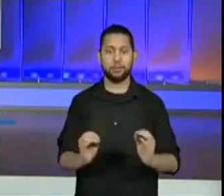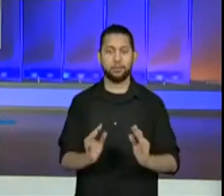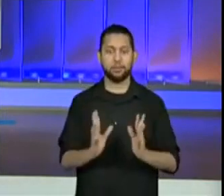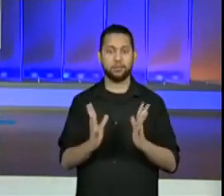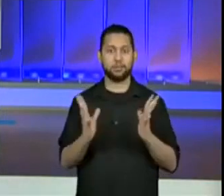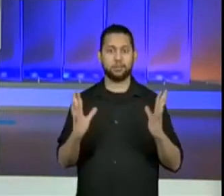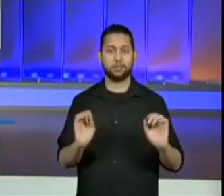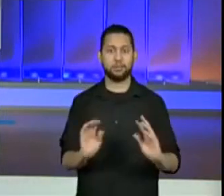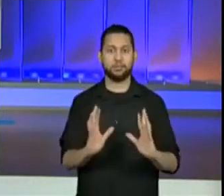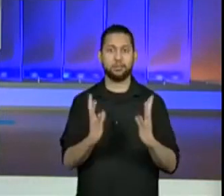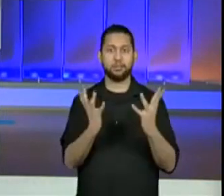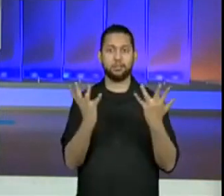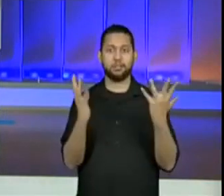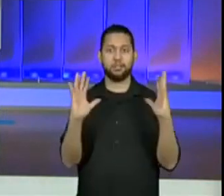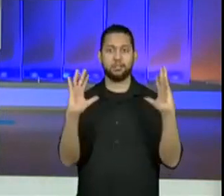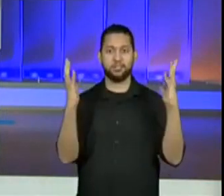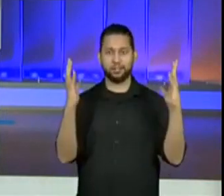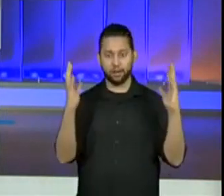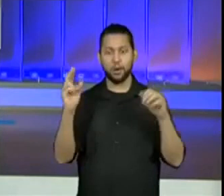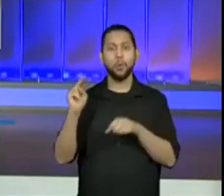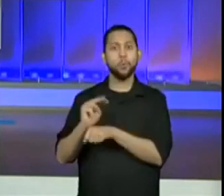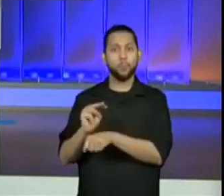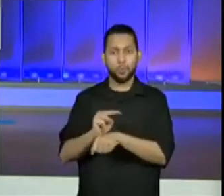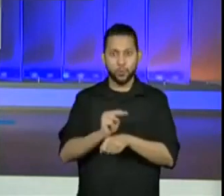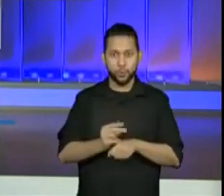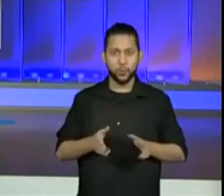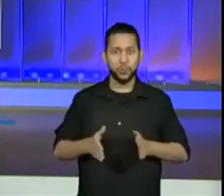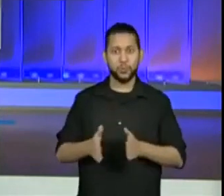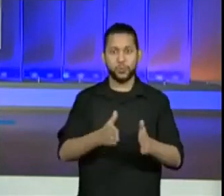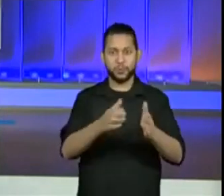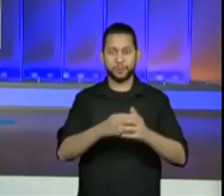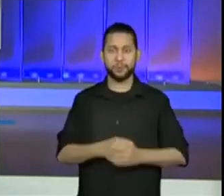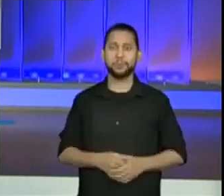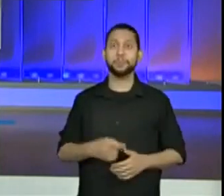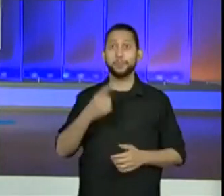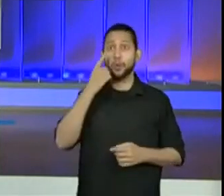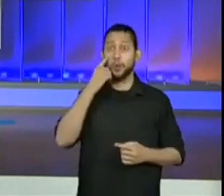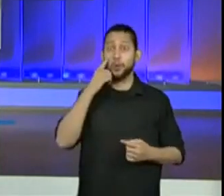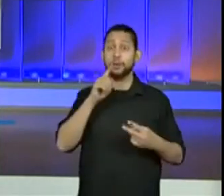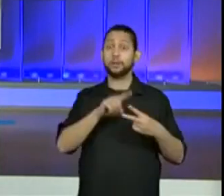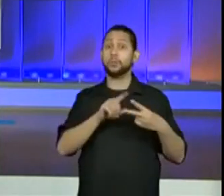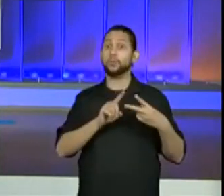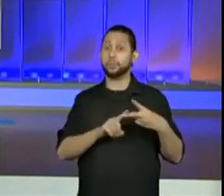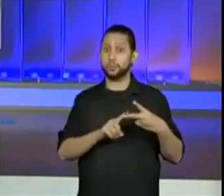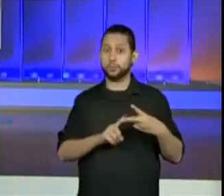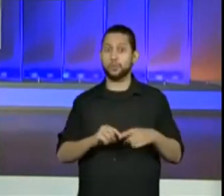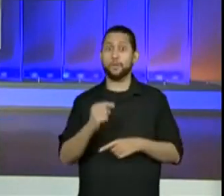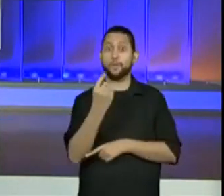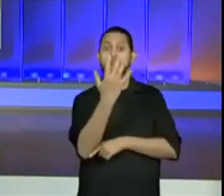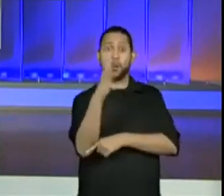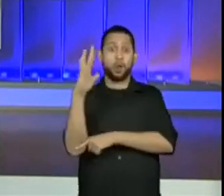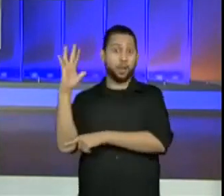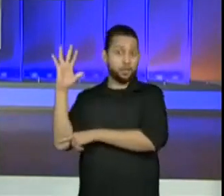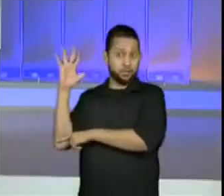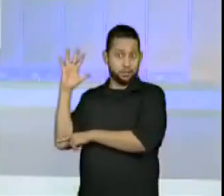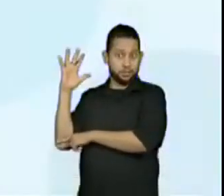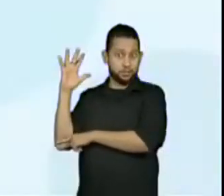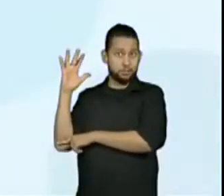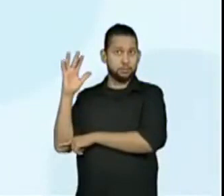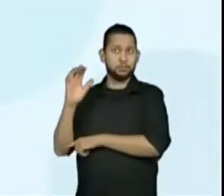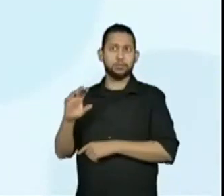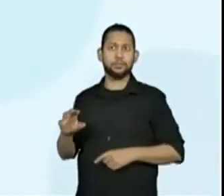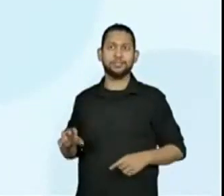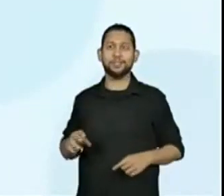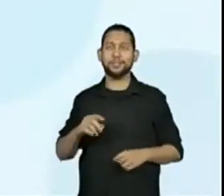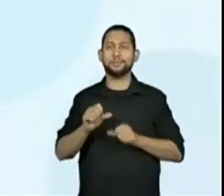quero destacar, então, na nossa tela, florestas nativas e as matas ciliares. Opa, não dessa